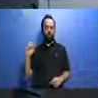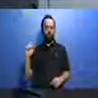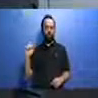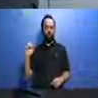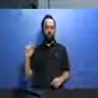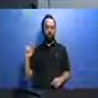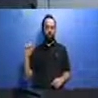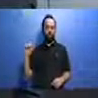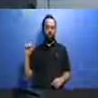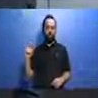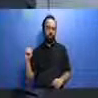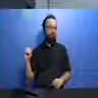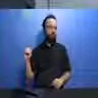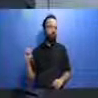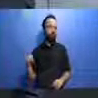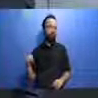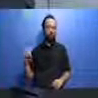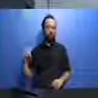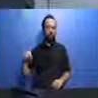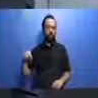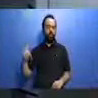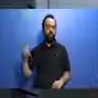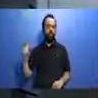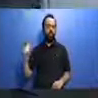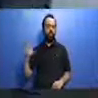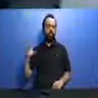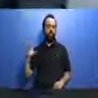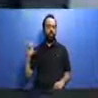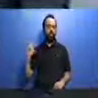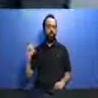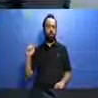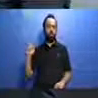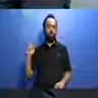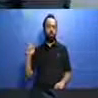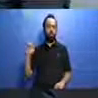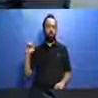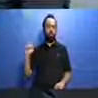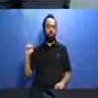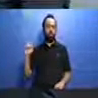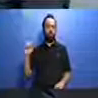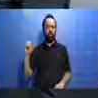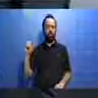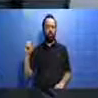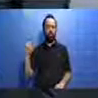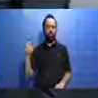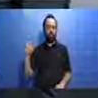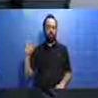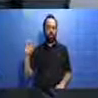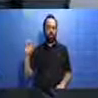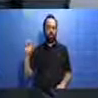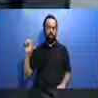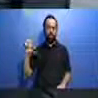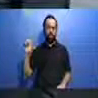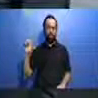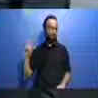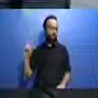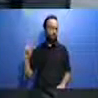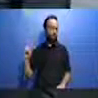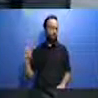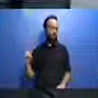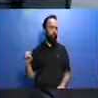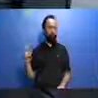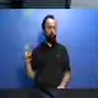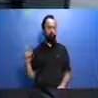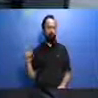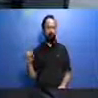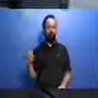ao seu redor. A caravela portuguesa e um quinidário típico de água de rio, água calma, que